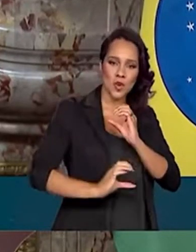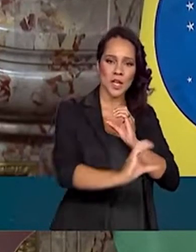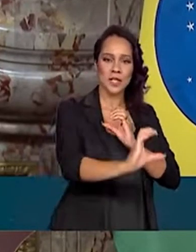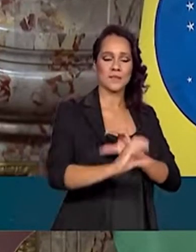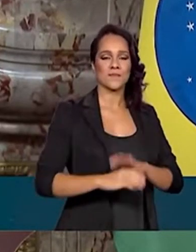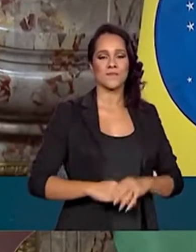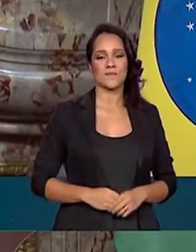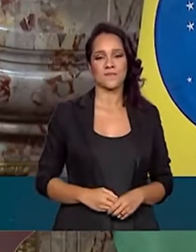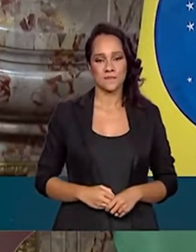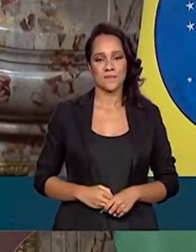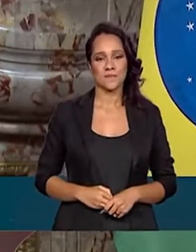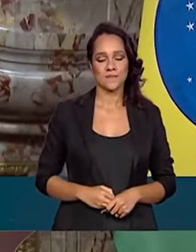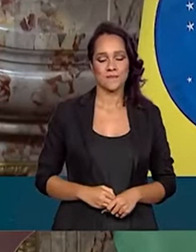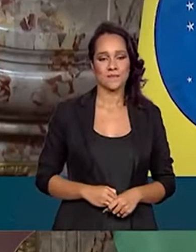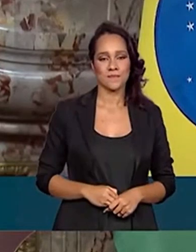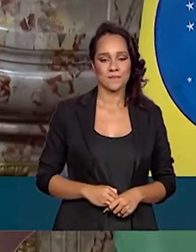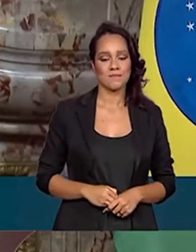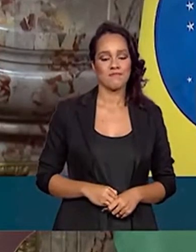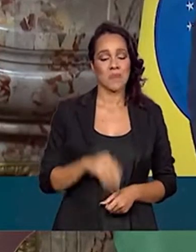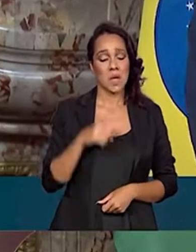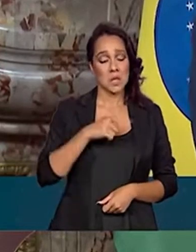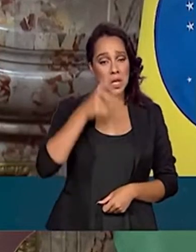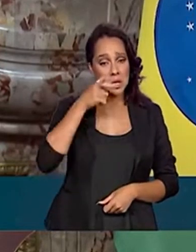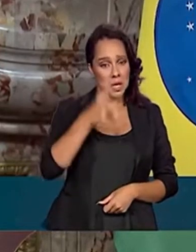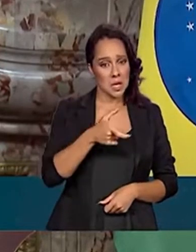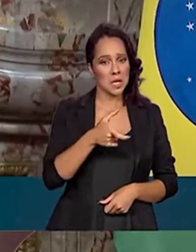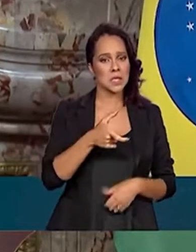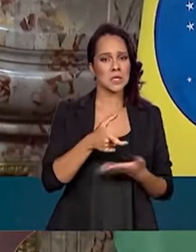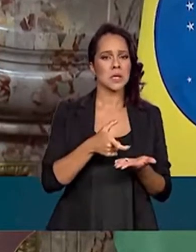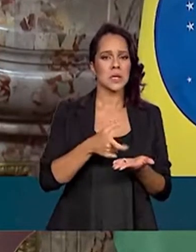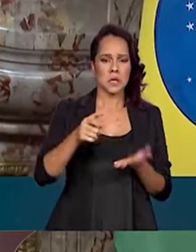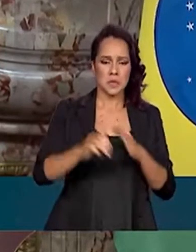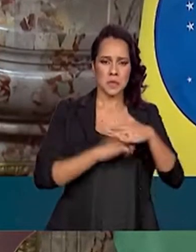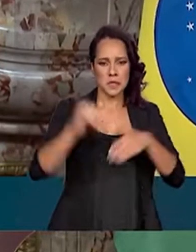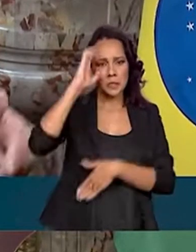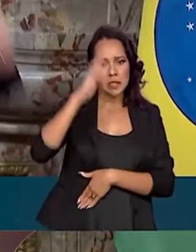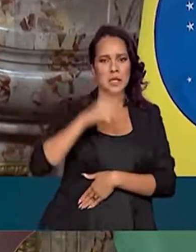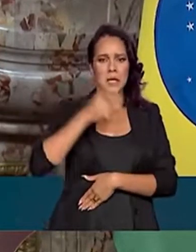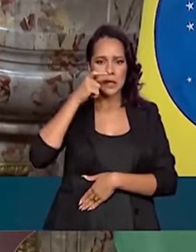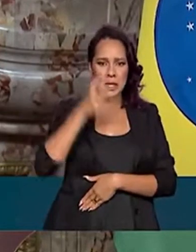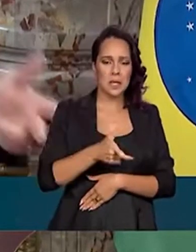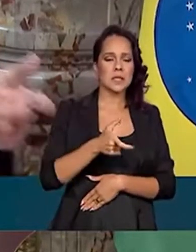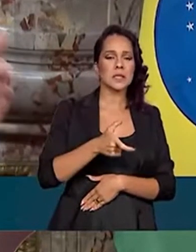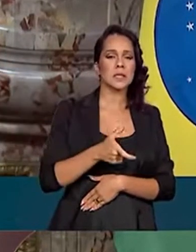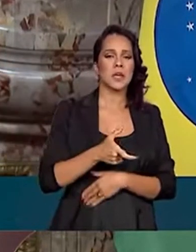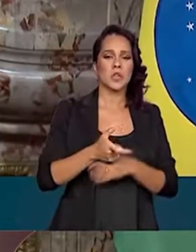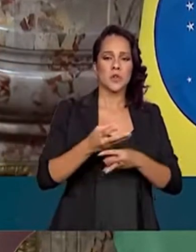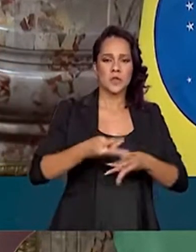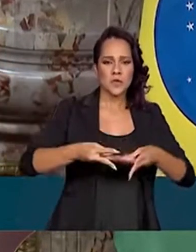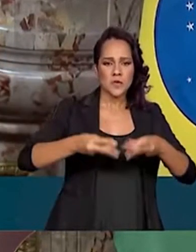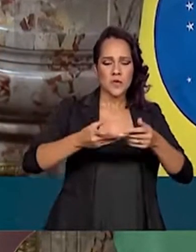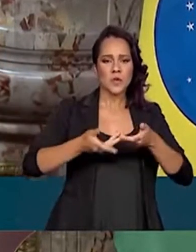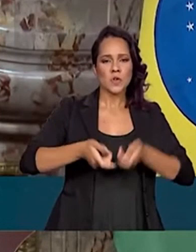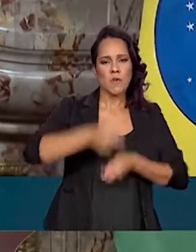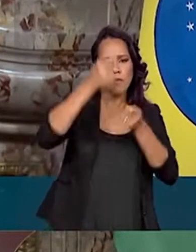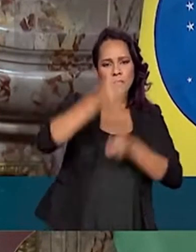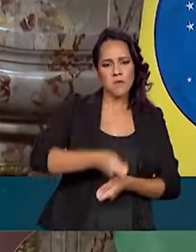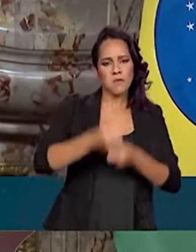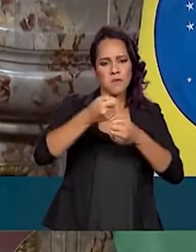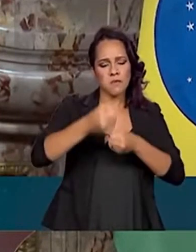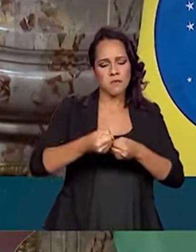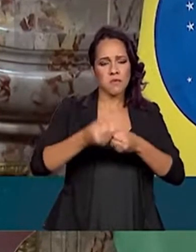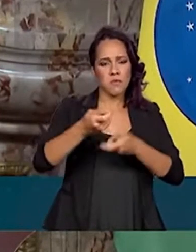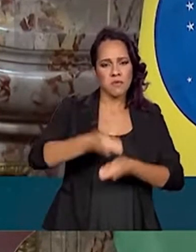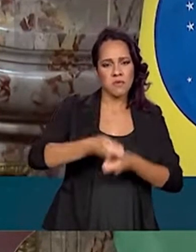os empresários brasileiros têm interesse no gasoduto. Eu tenho interesse que os empresários brasileiros têm interesse nos fertilizantes que a Argentina tem. Seguramente